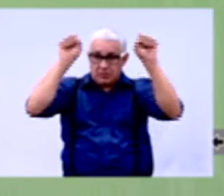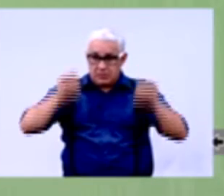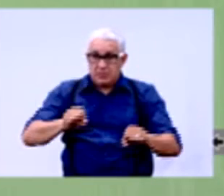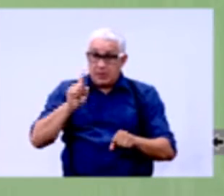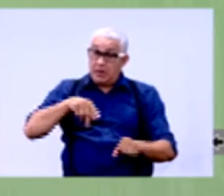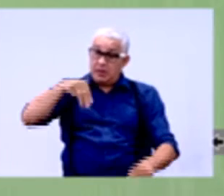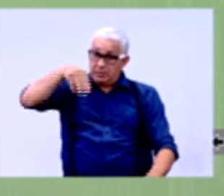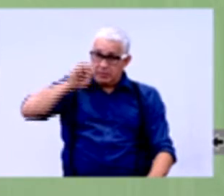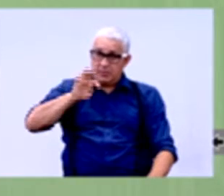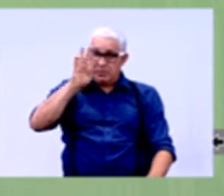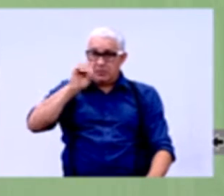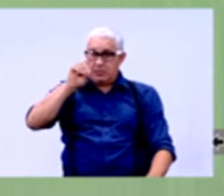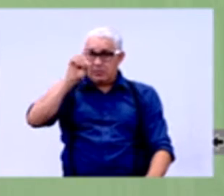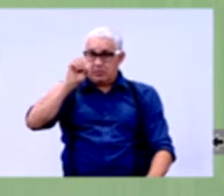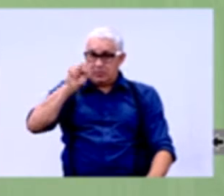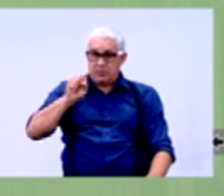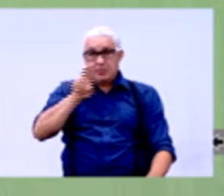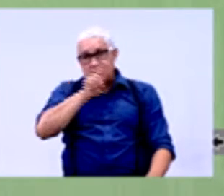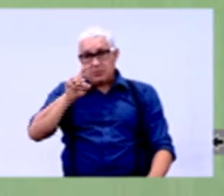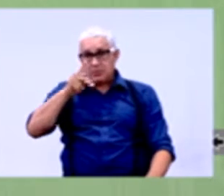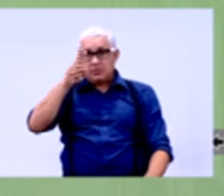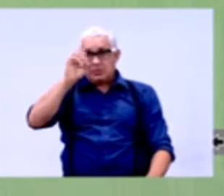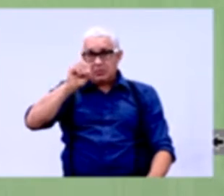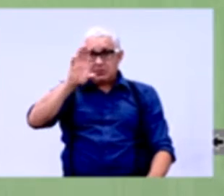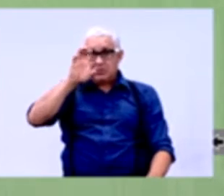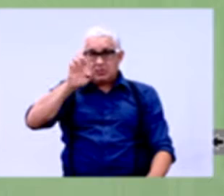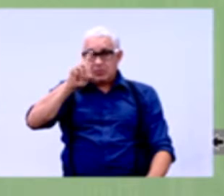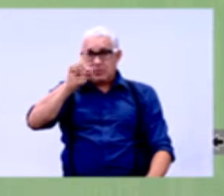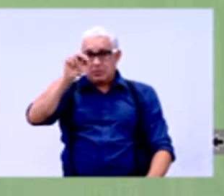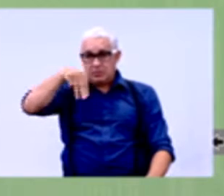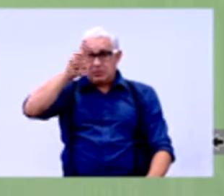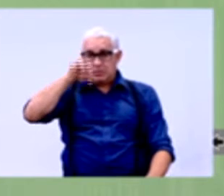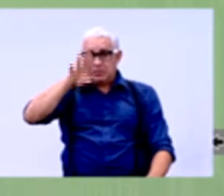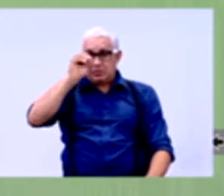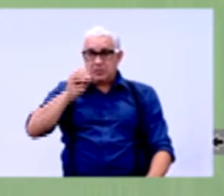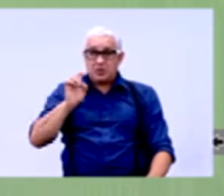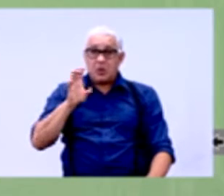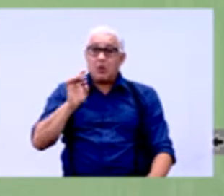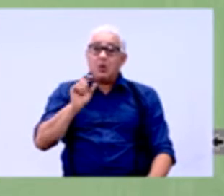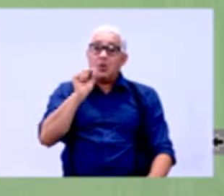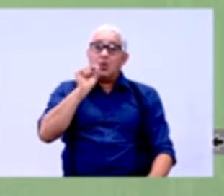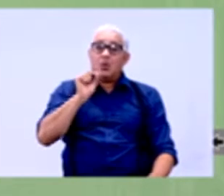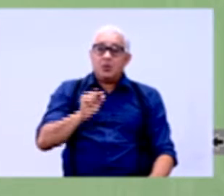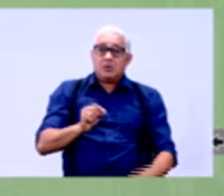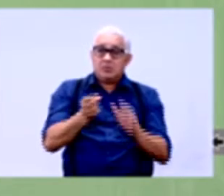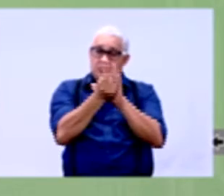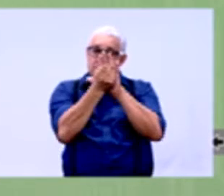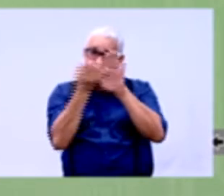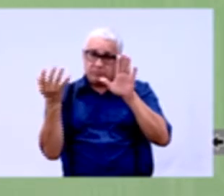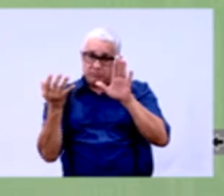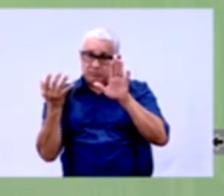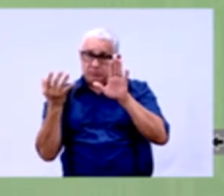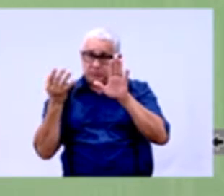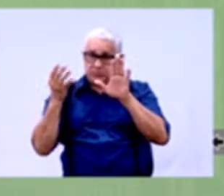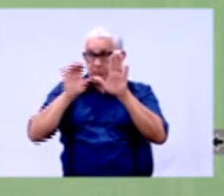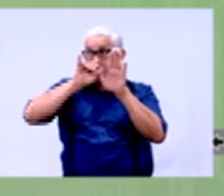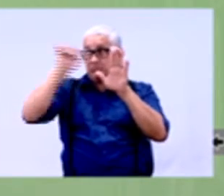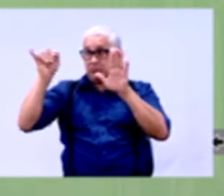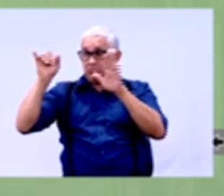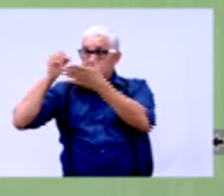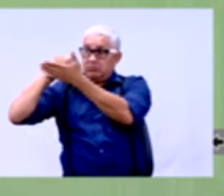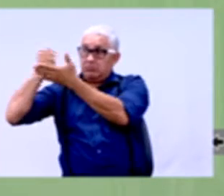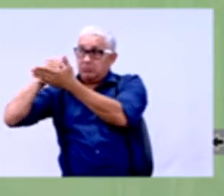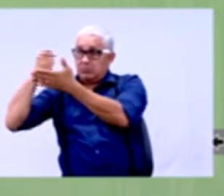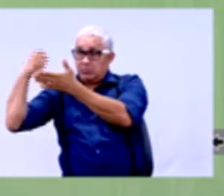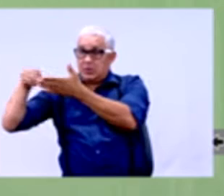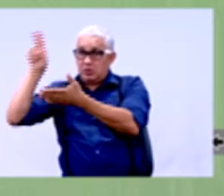métodos, chamadas de procedimento. Ou seja, apenas fluxo da aplicação para o controle é que devem